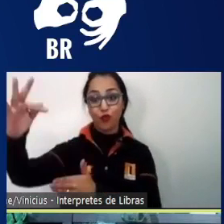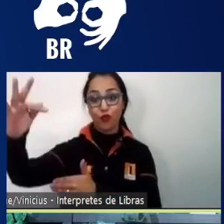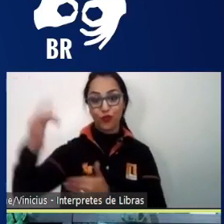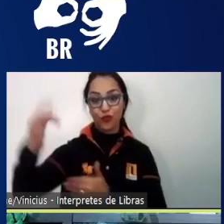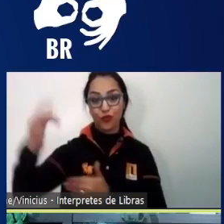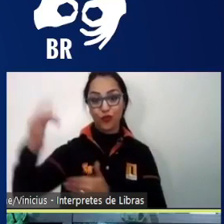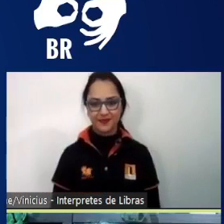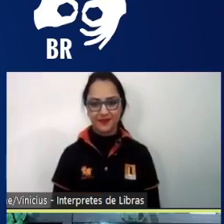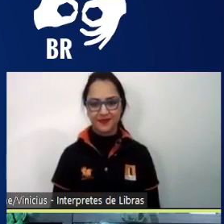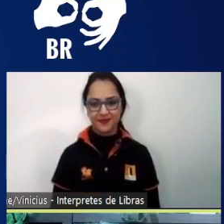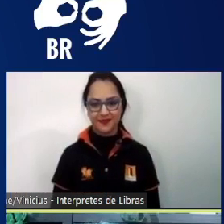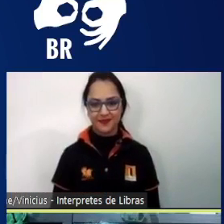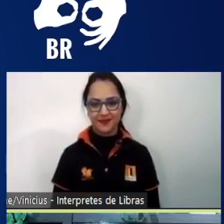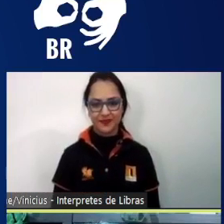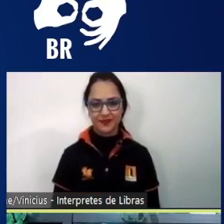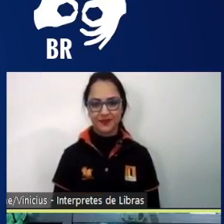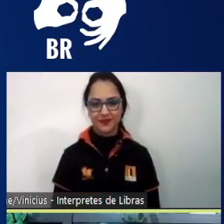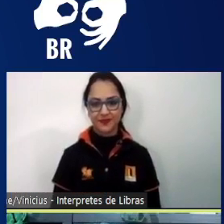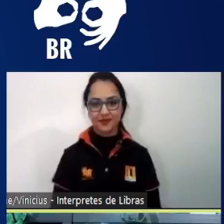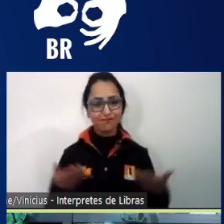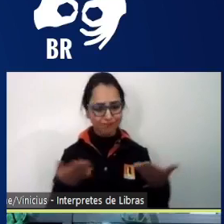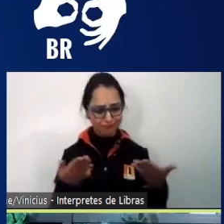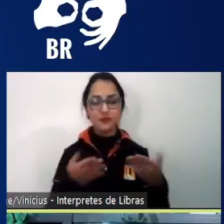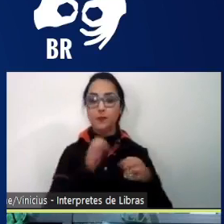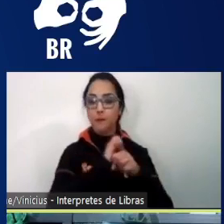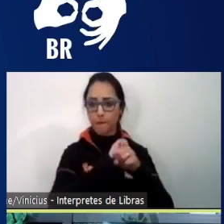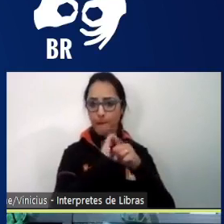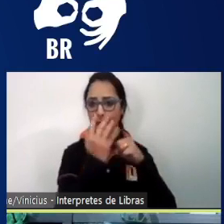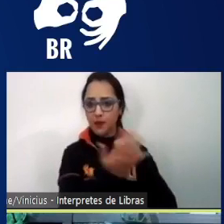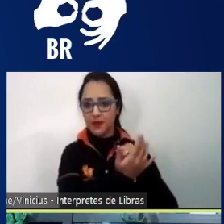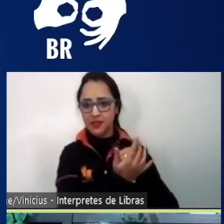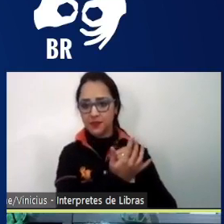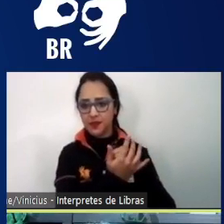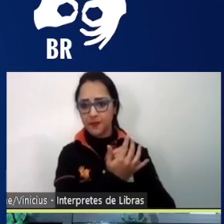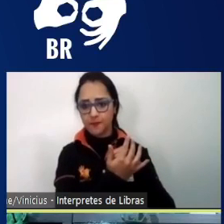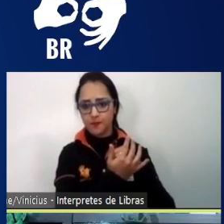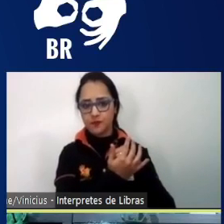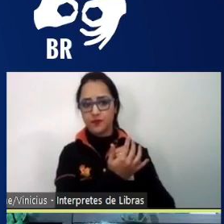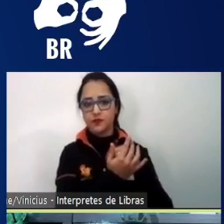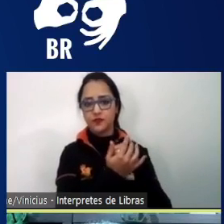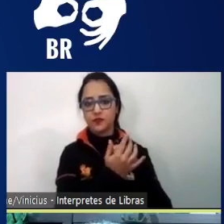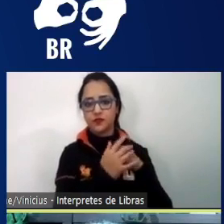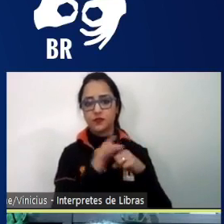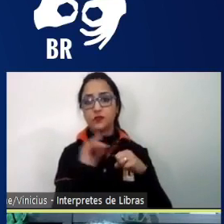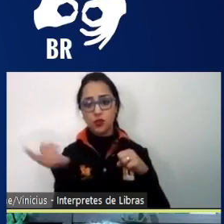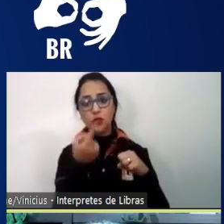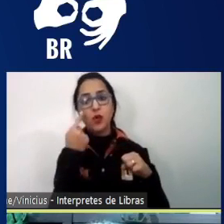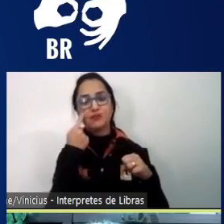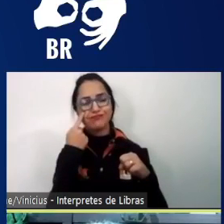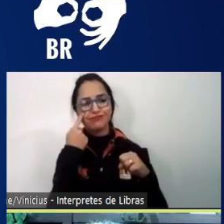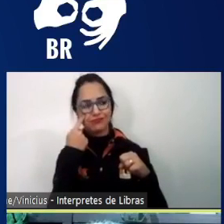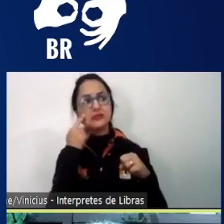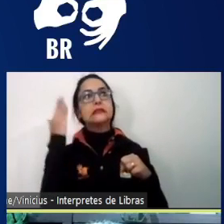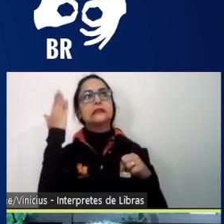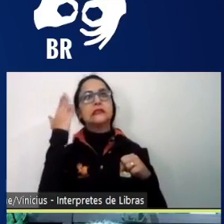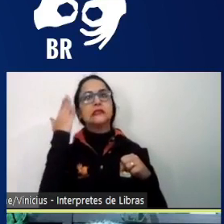Esta pandemia trouxe a possibilidade de que todos nós possamos entender esse